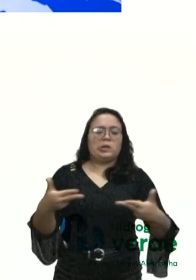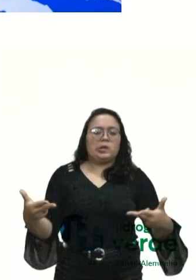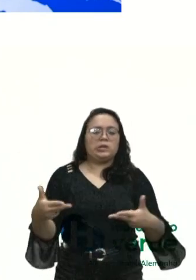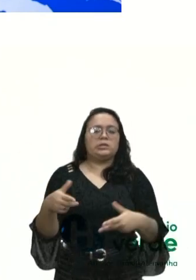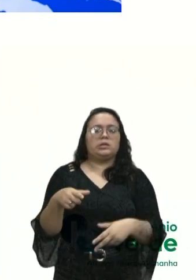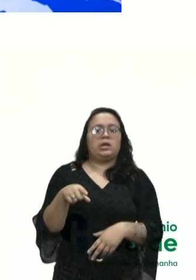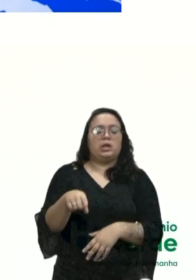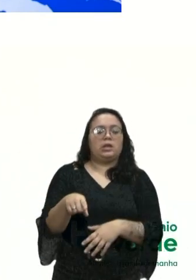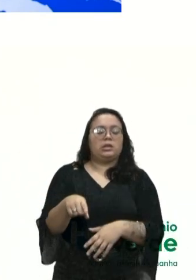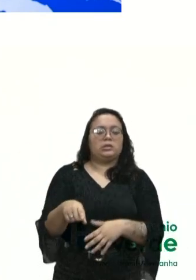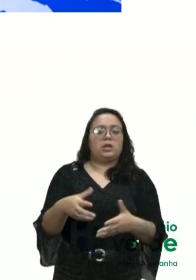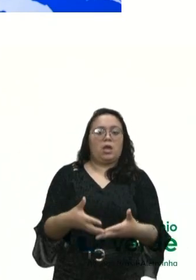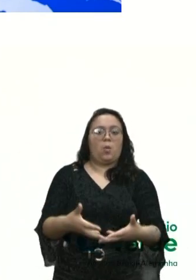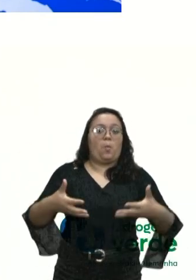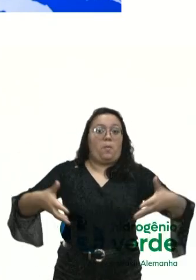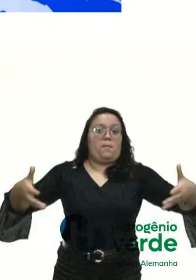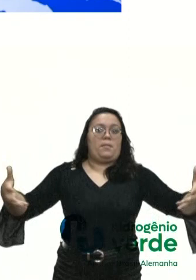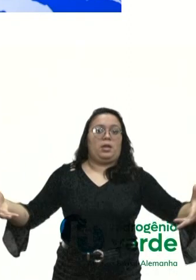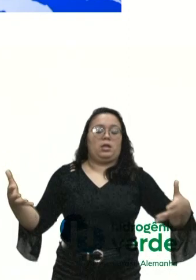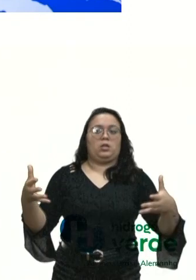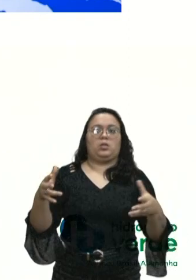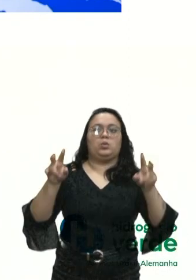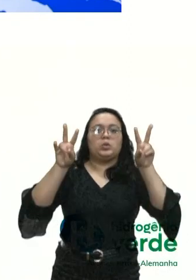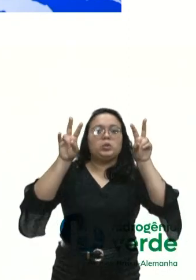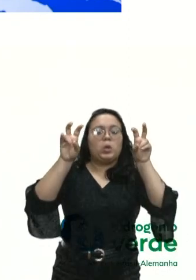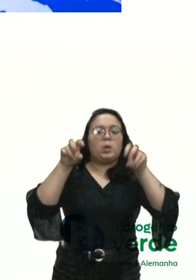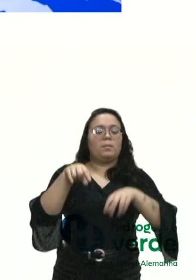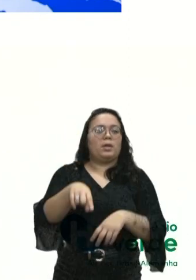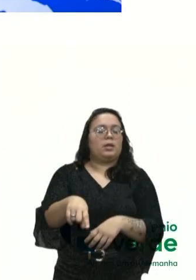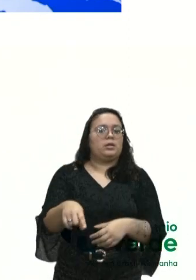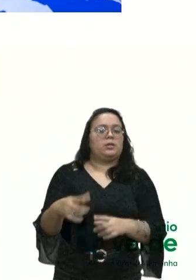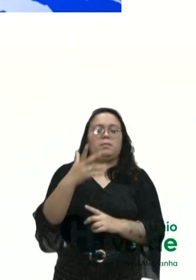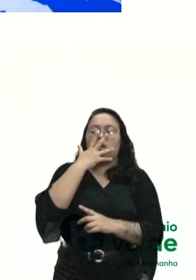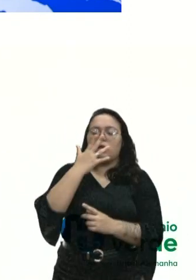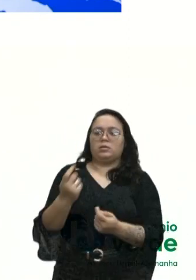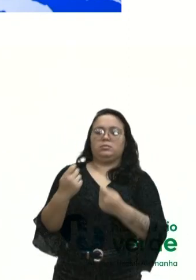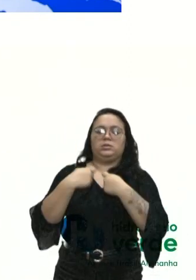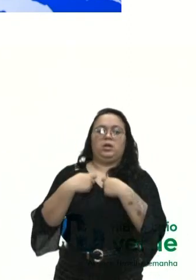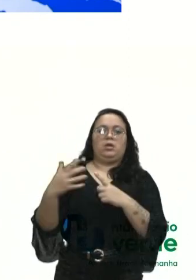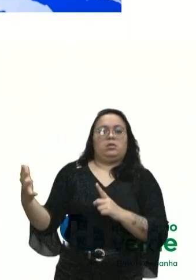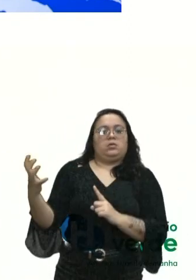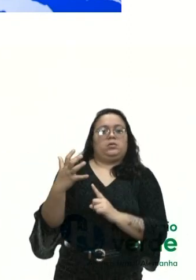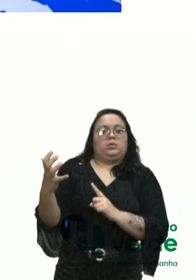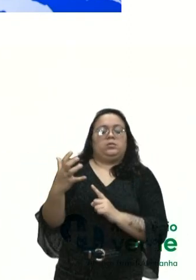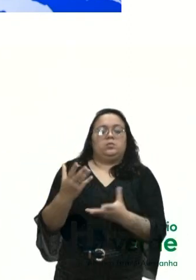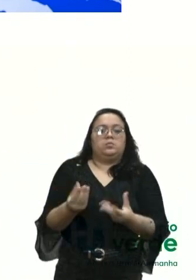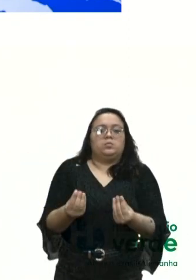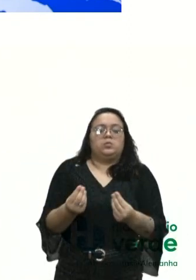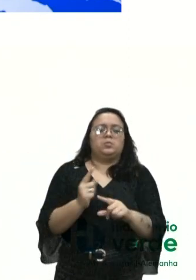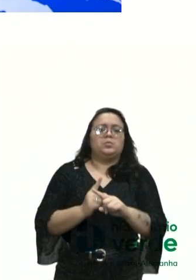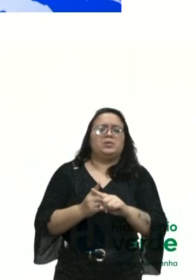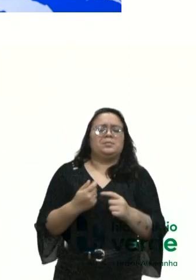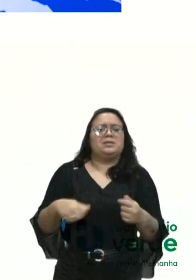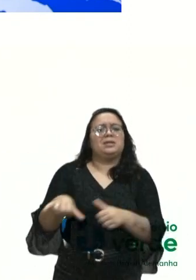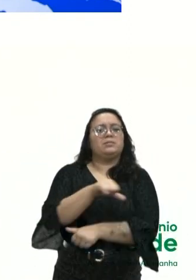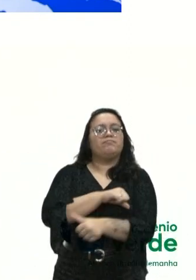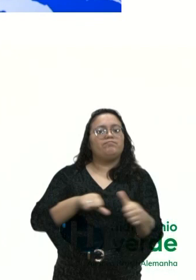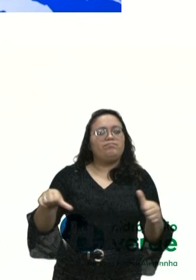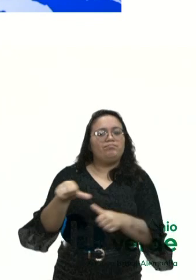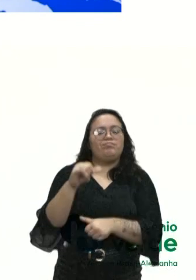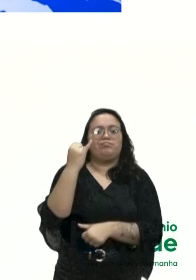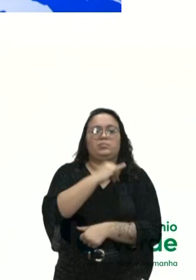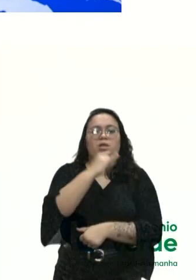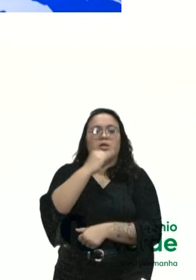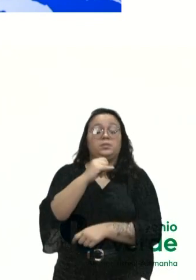esse aumento de gás natural, increase está of trazendo natural uma gas, pressão bastante grande para fazer uma transição energética para as